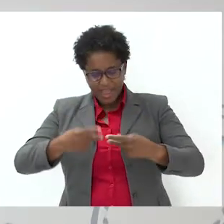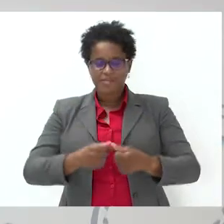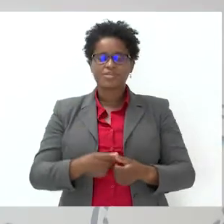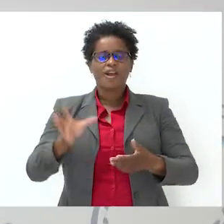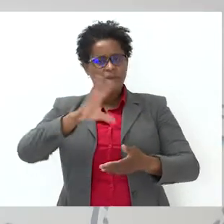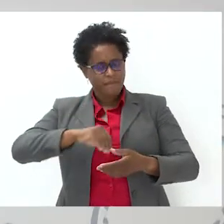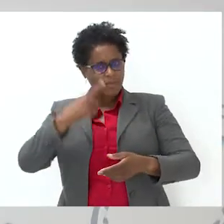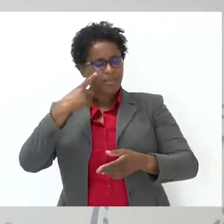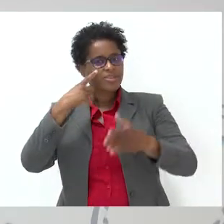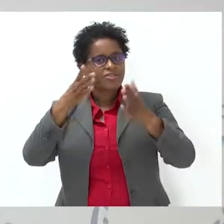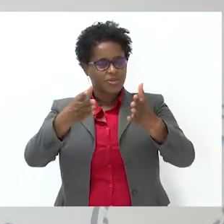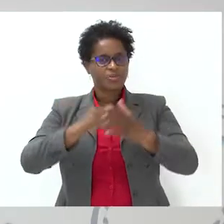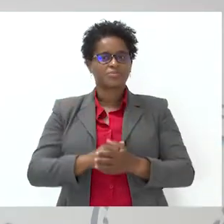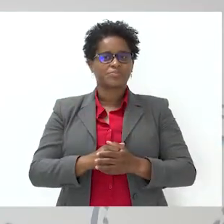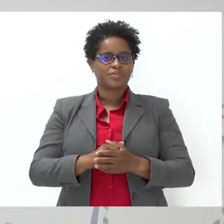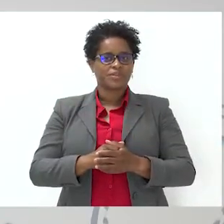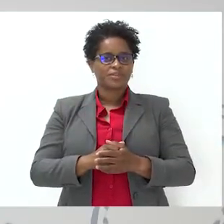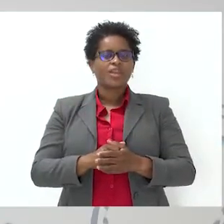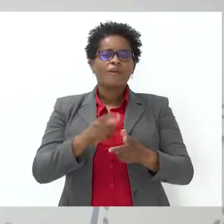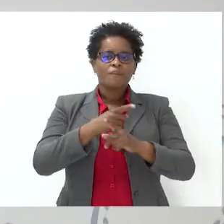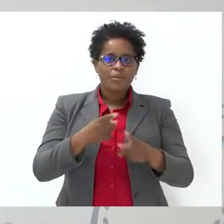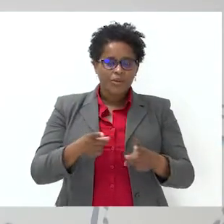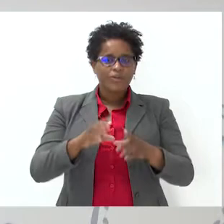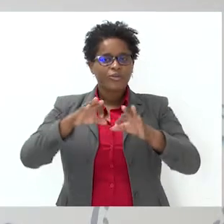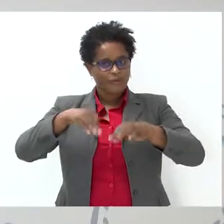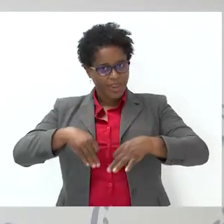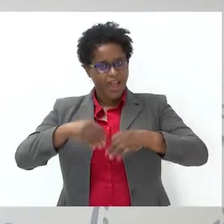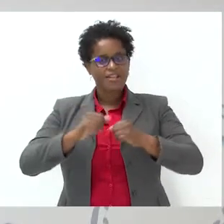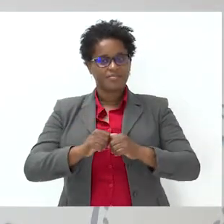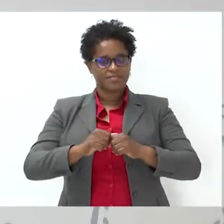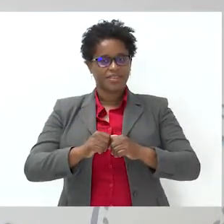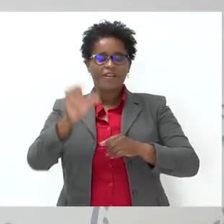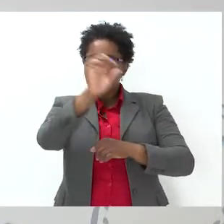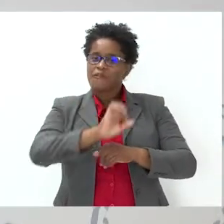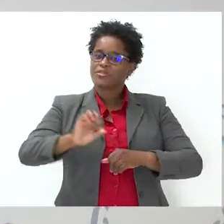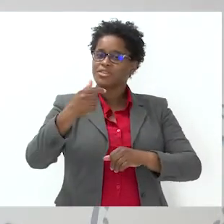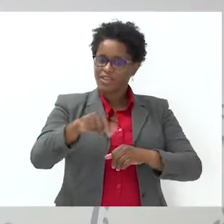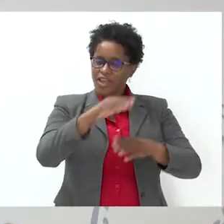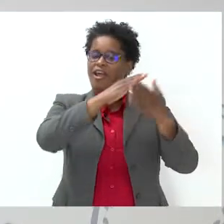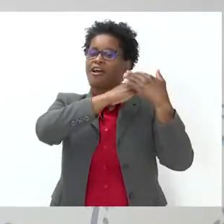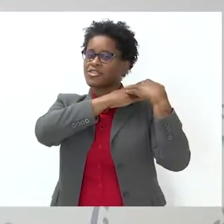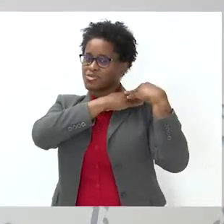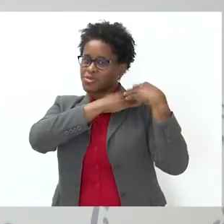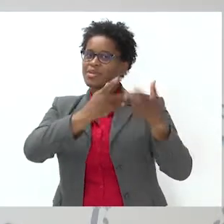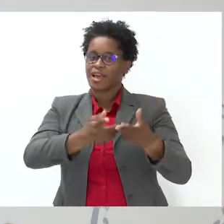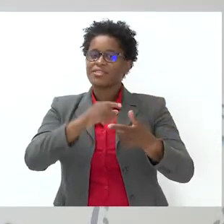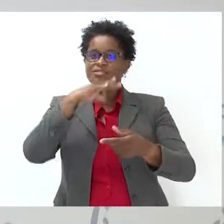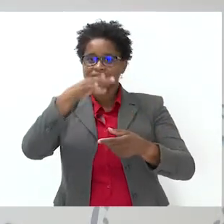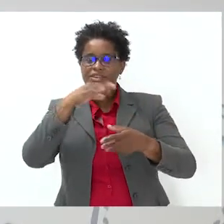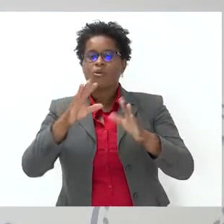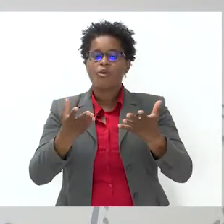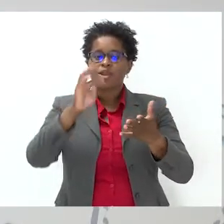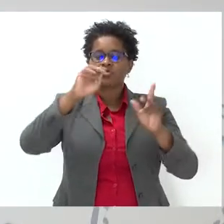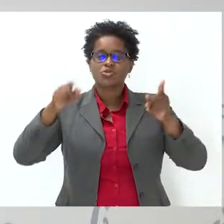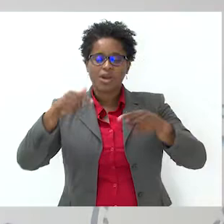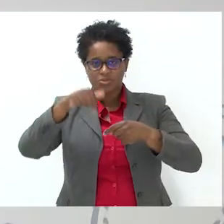analisarmos, mas prestem bem atenção, porque no final vocês têm a responsabilidade de dizer-me